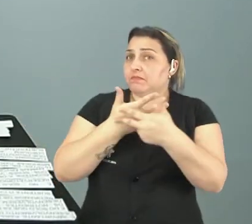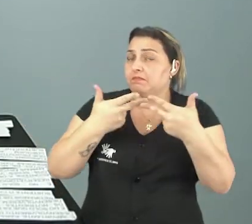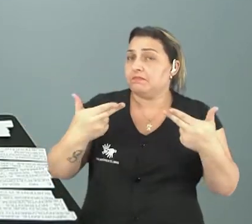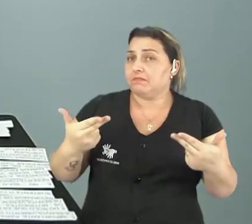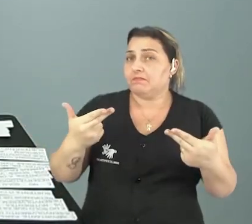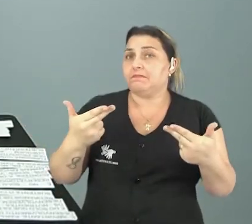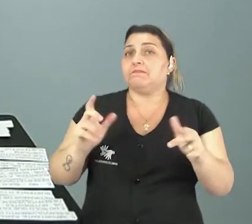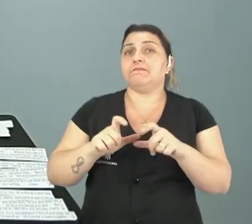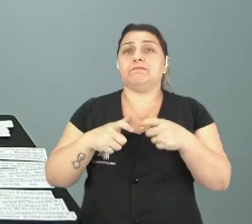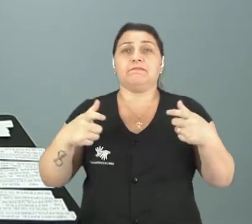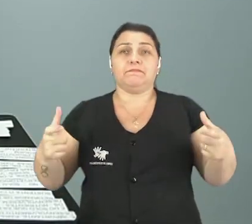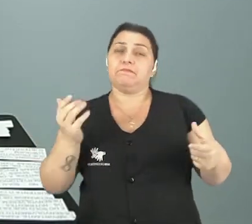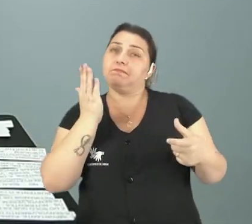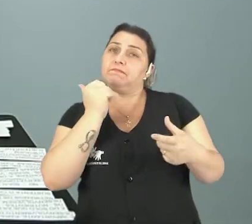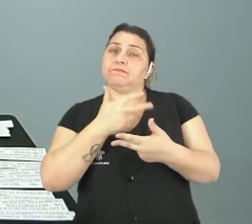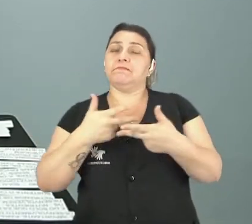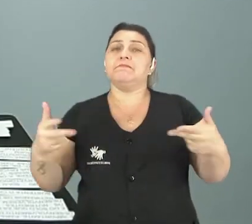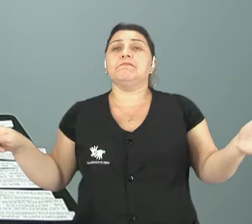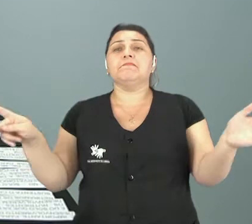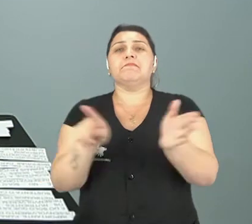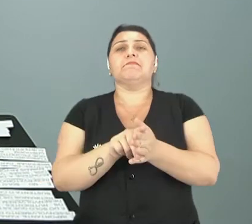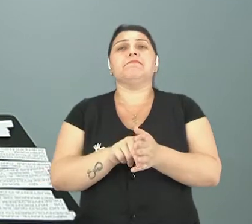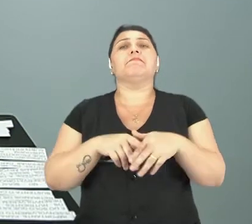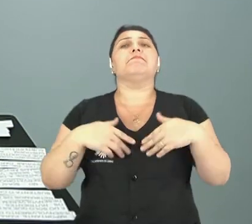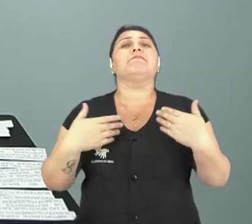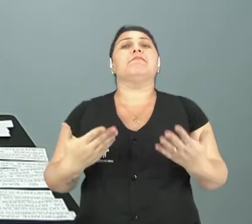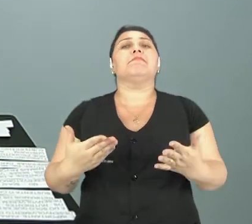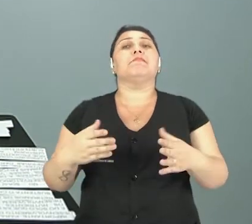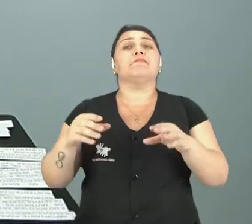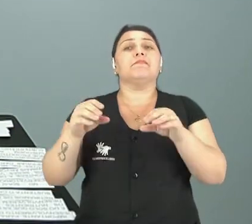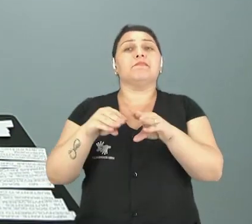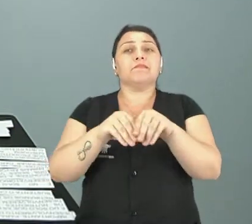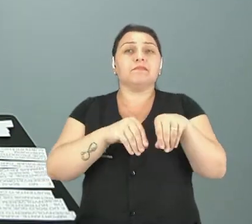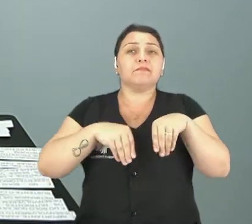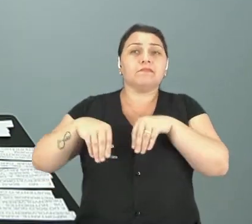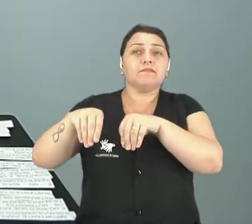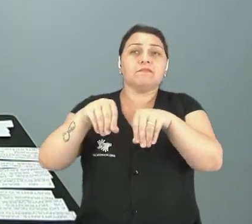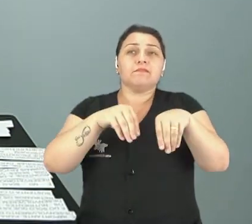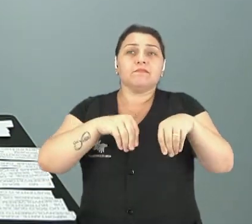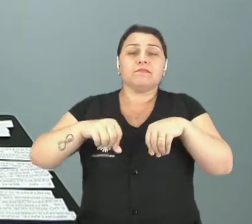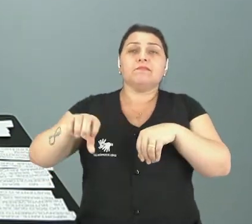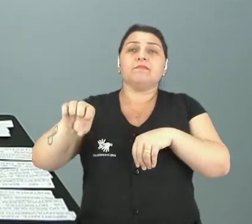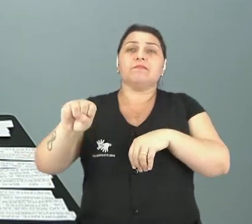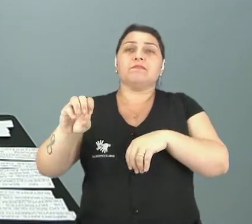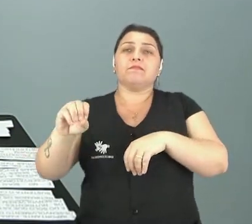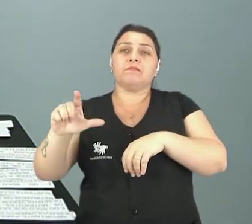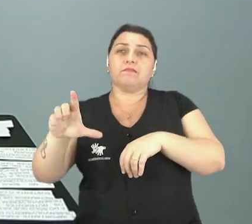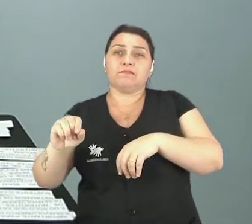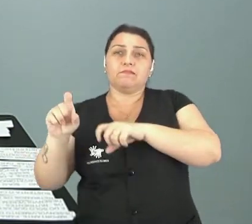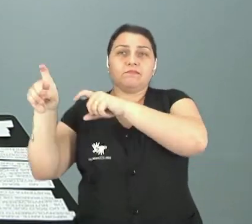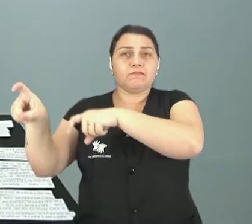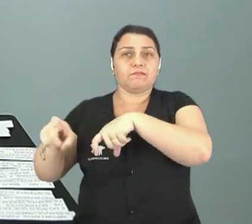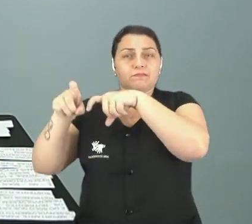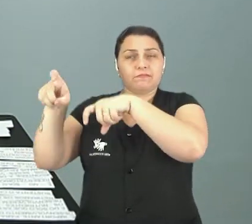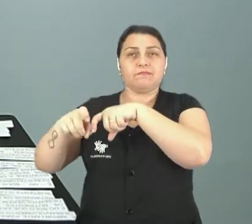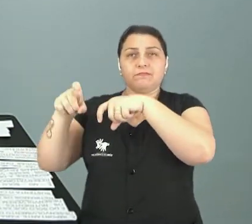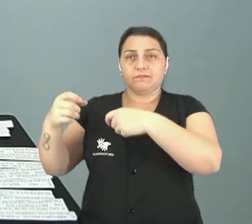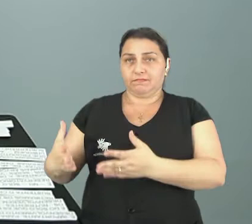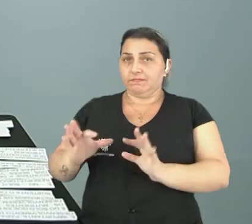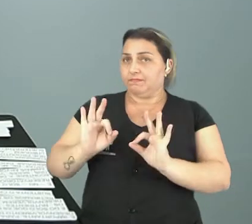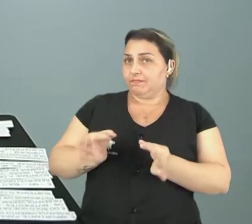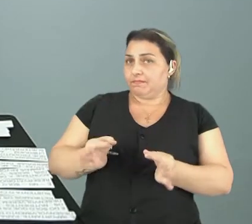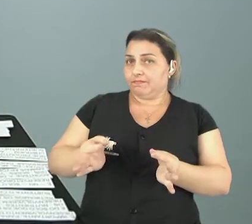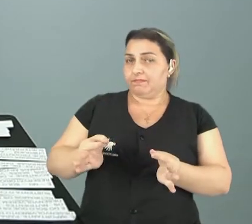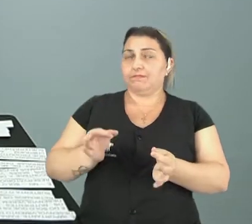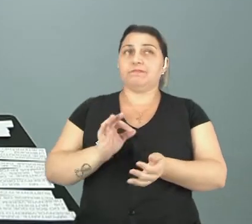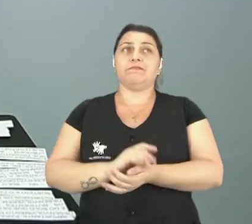A maioria dos alimentos vem da onde? Vem do solo, isso mesmo, vem da agricultura,